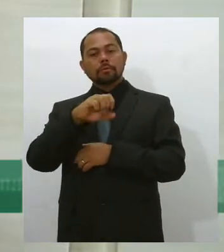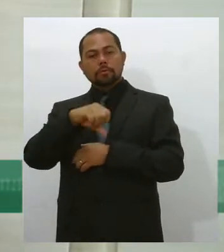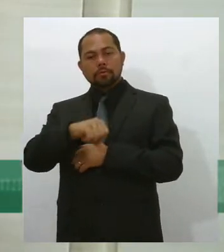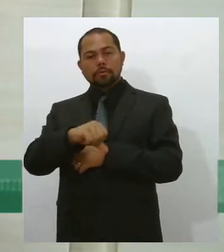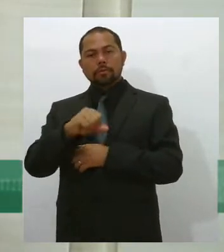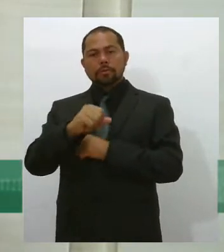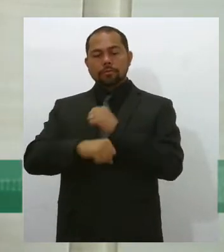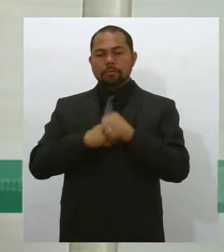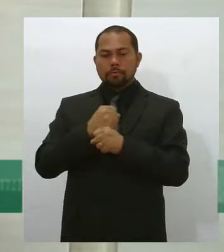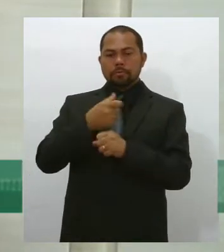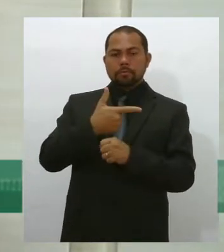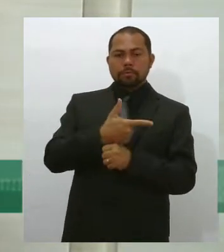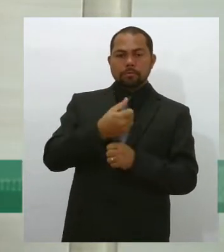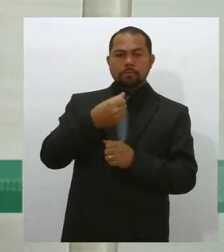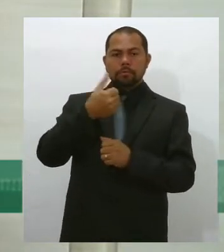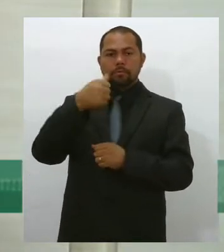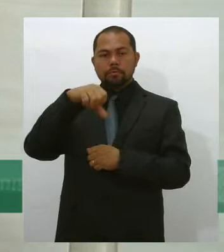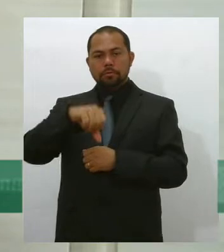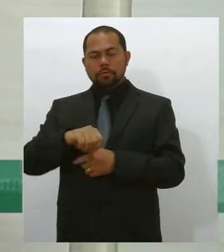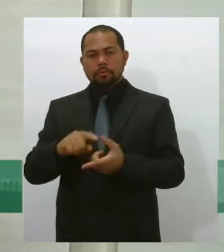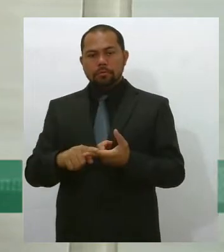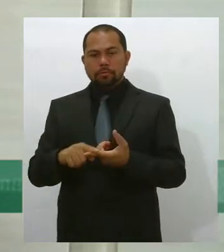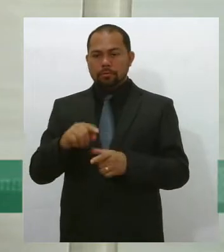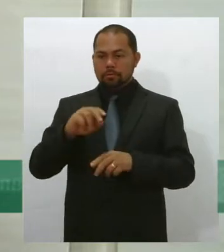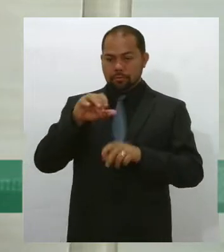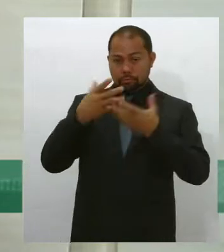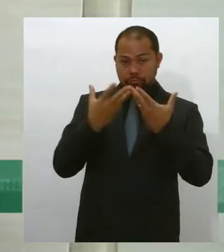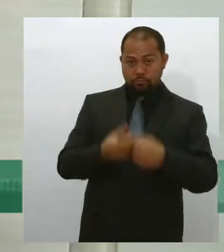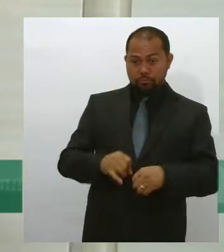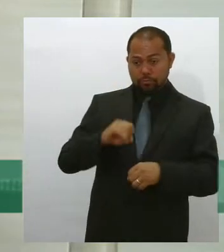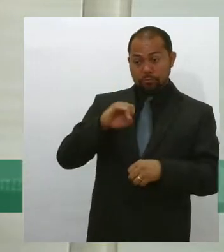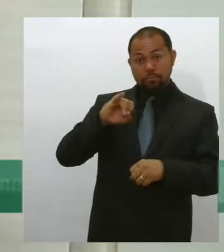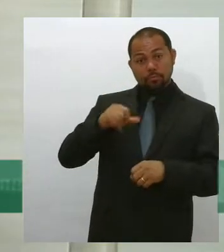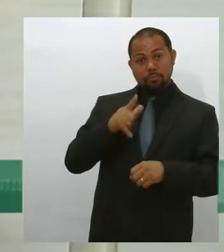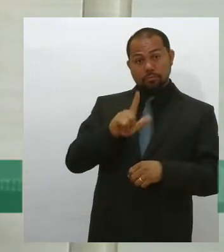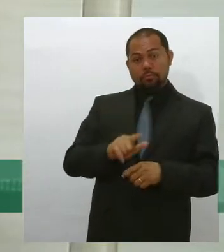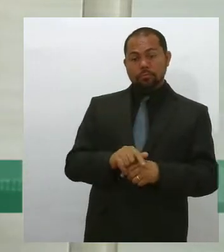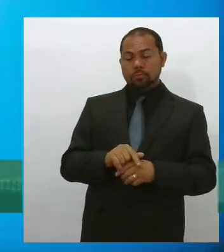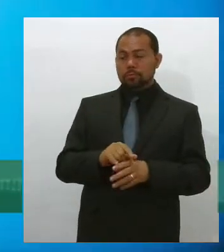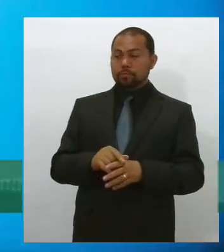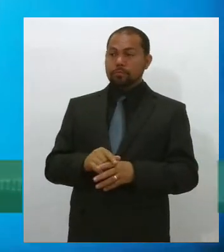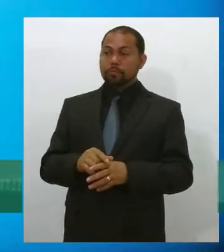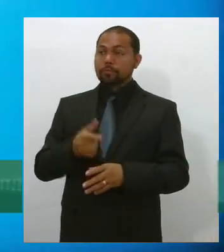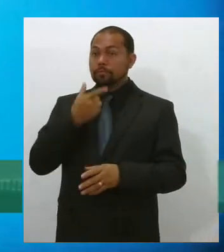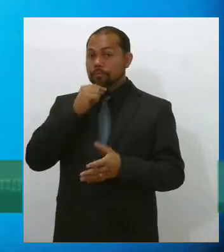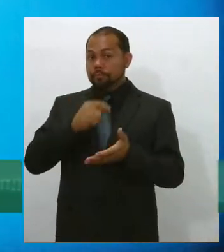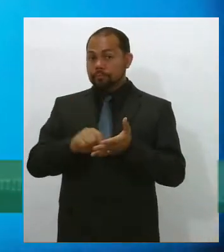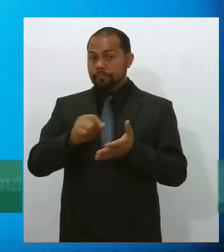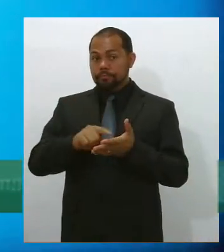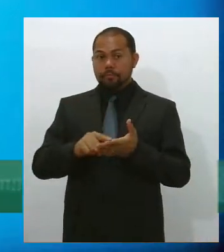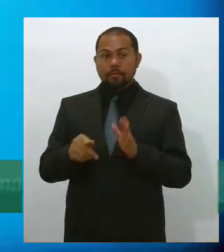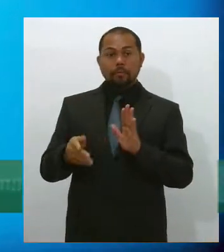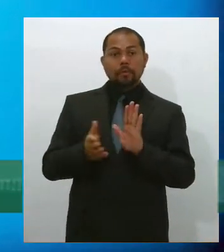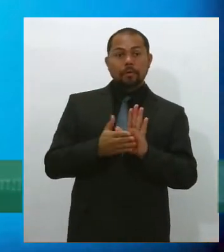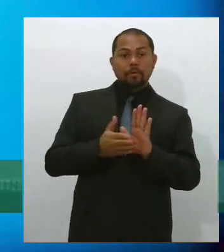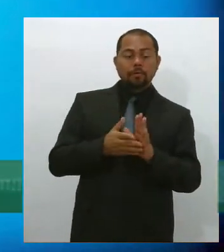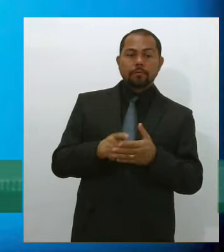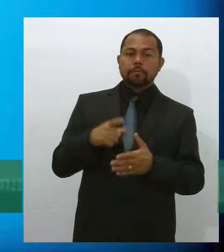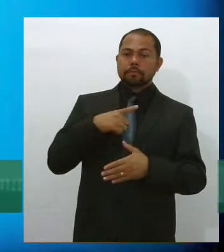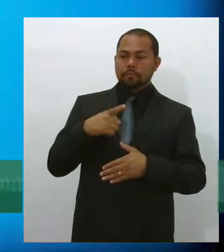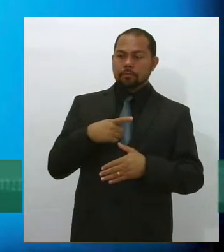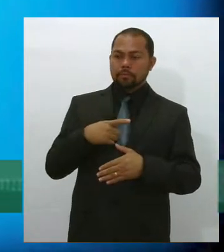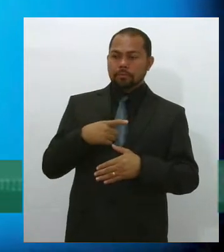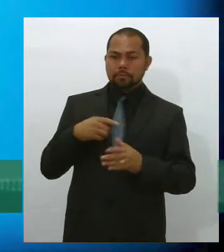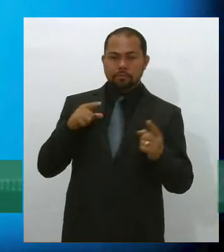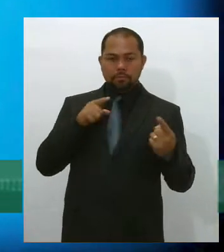que foi aprovada em junho no senado de acordo com o autor a proposta tem o objetivo de evitar processos do Ministério